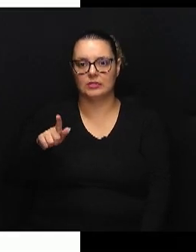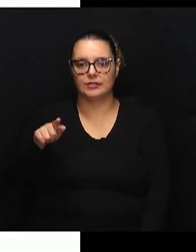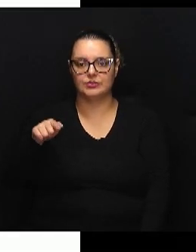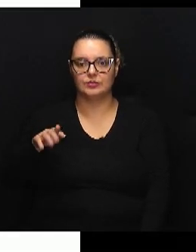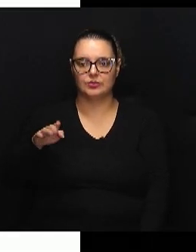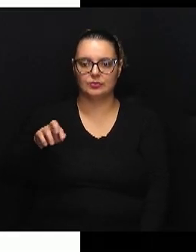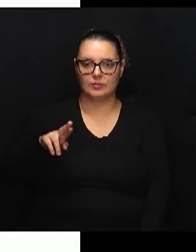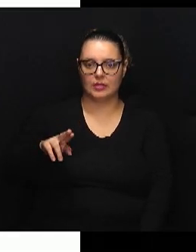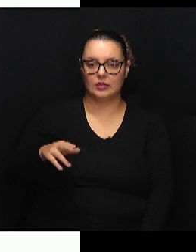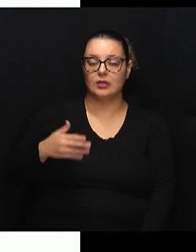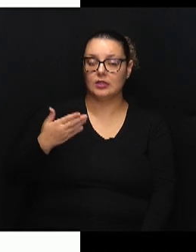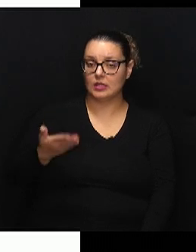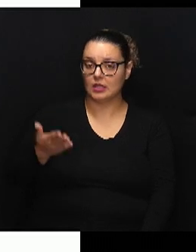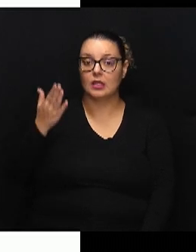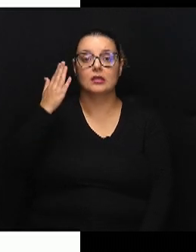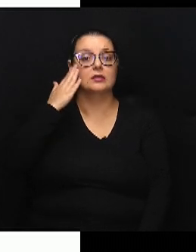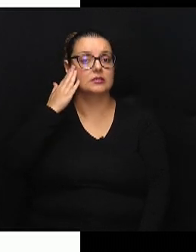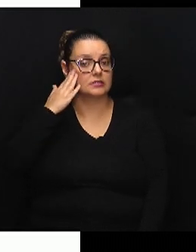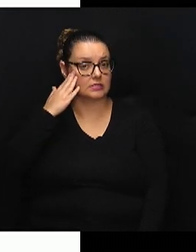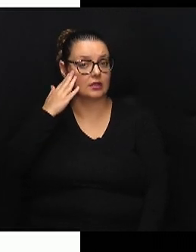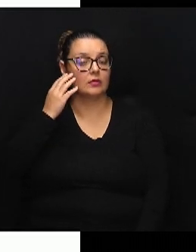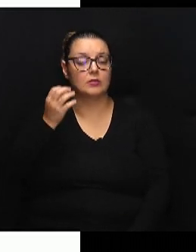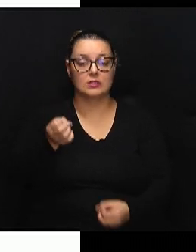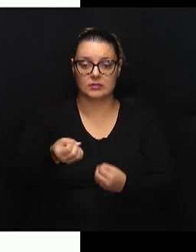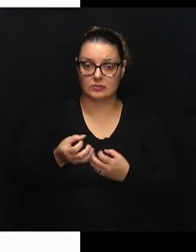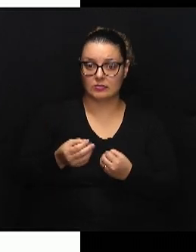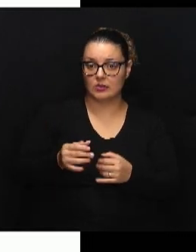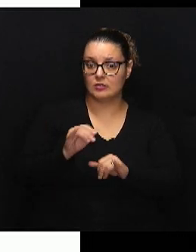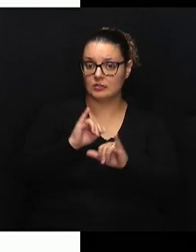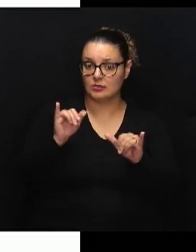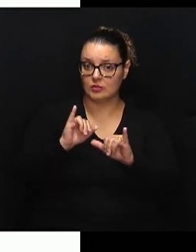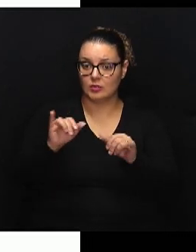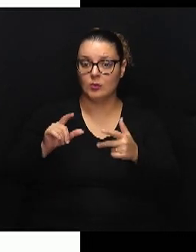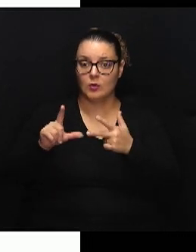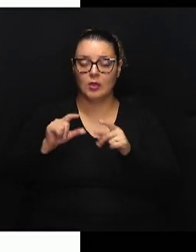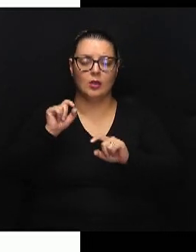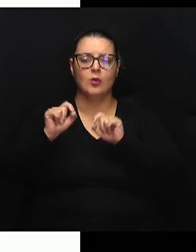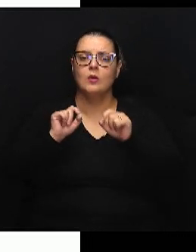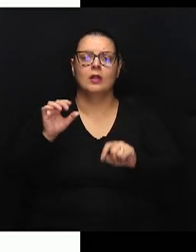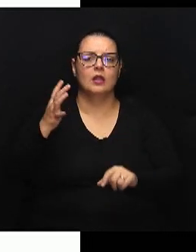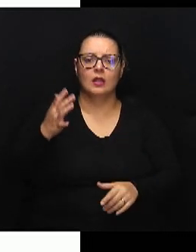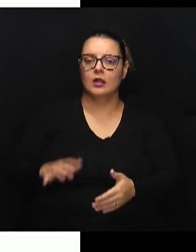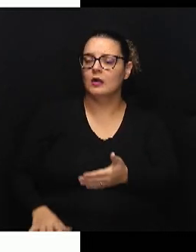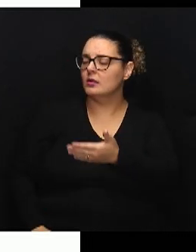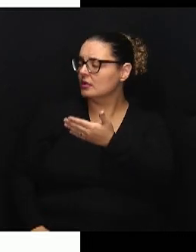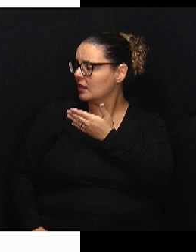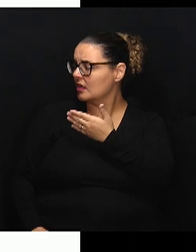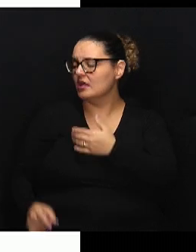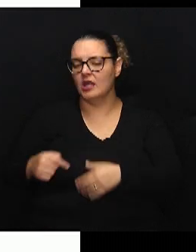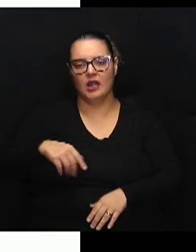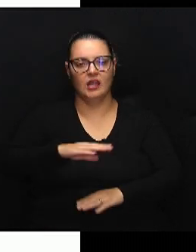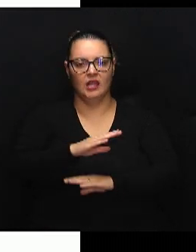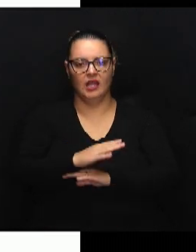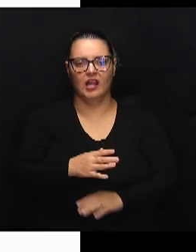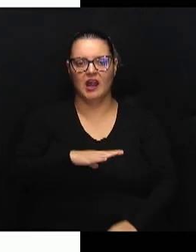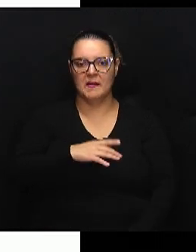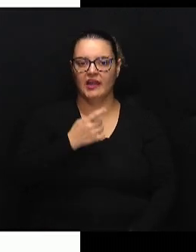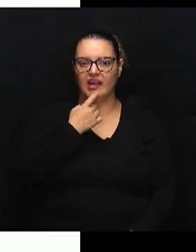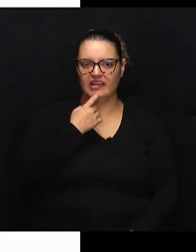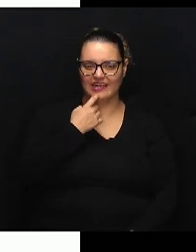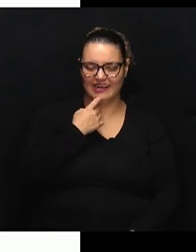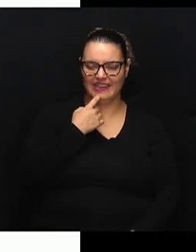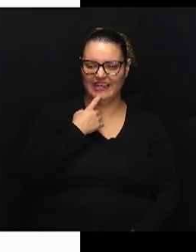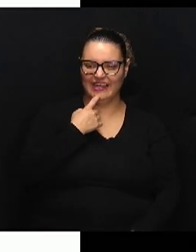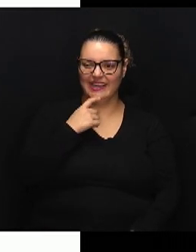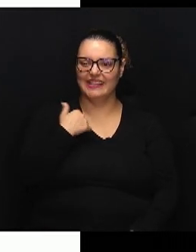campinas.sp.leg.br. Aqui você fica muito bem informado sobre as notícias, o que acontece aqui na Câmara Municipal de Campinas. E